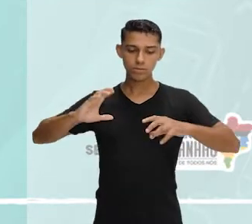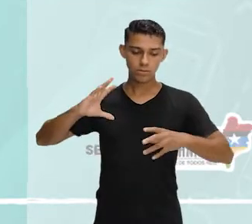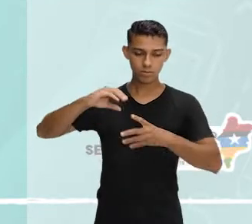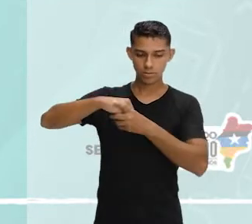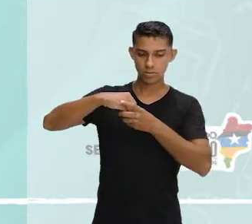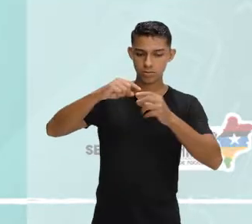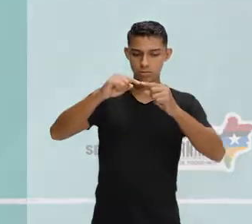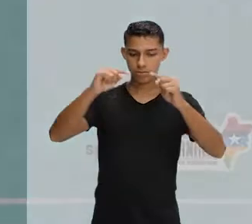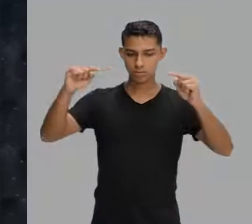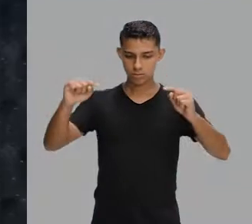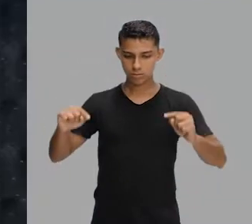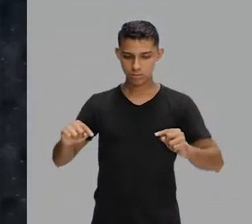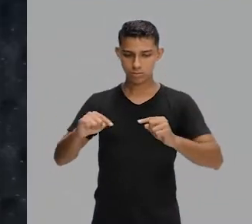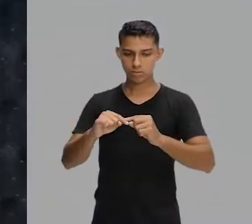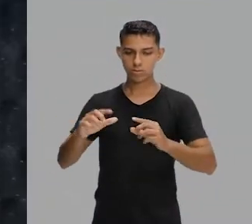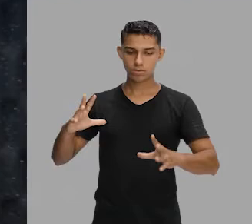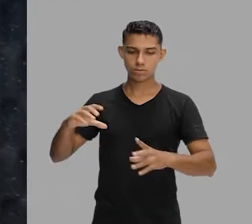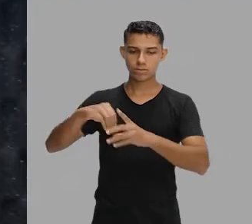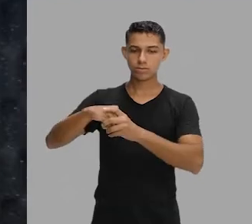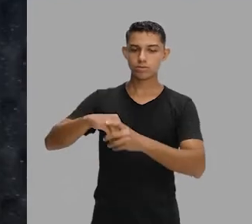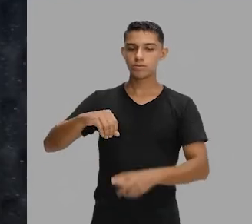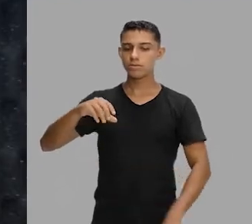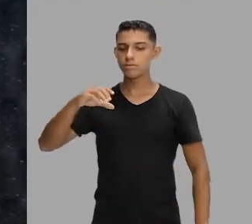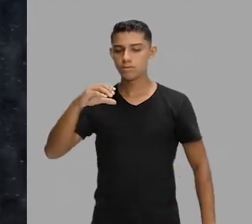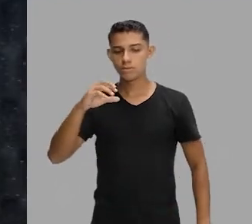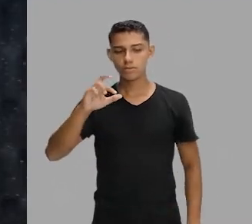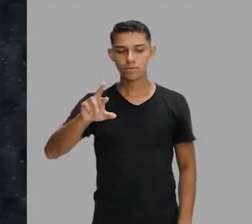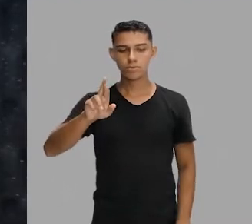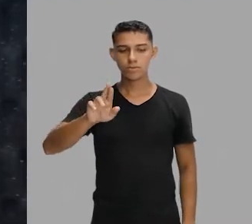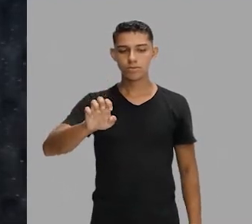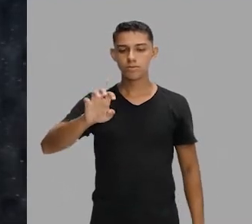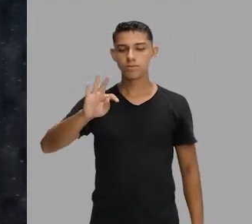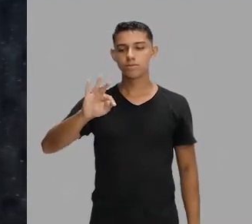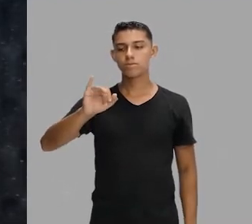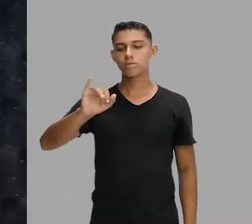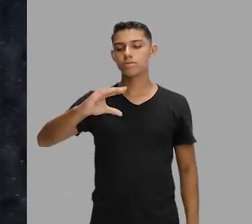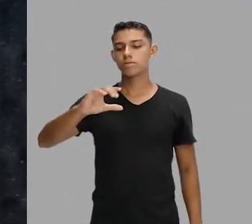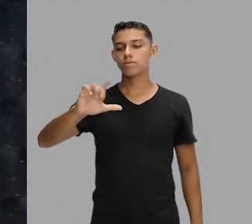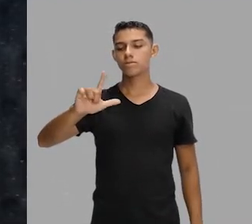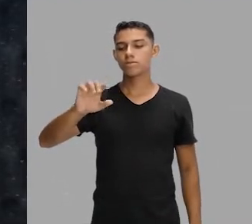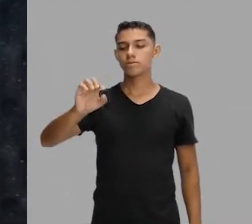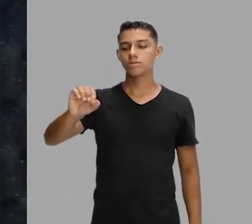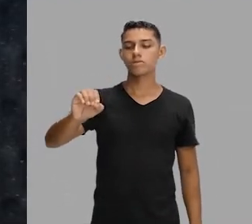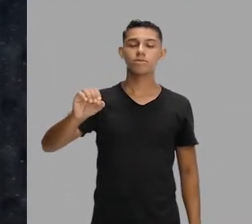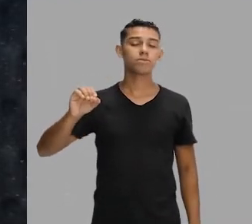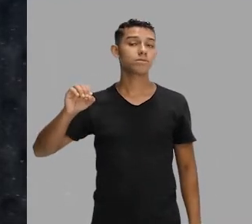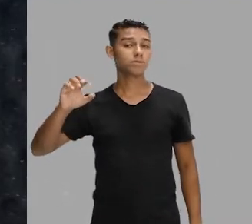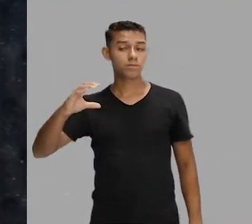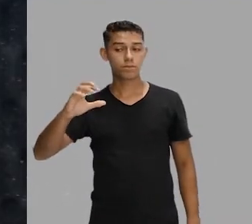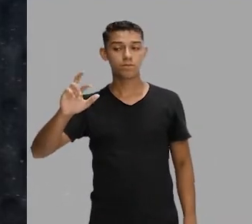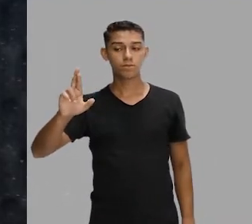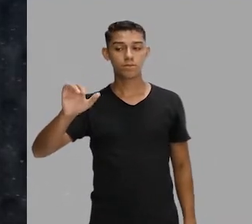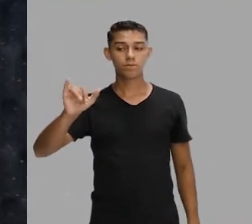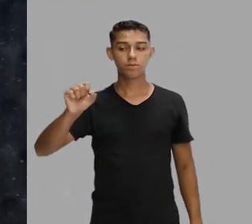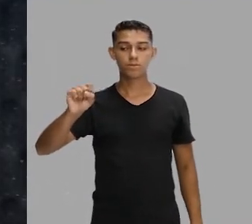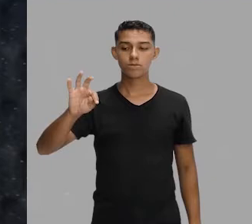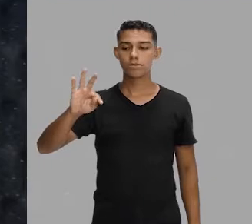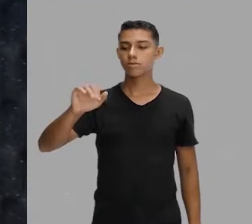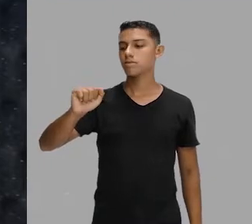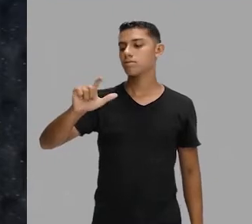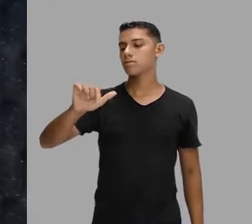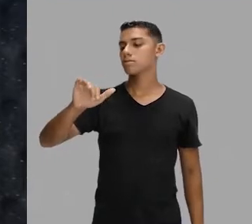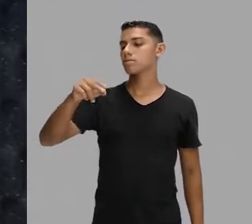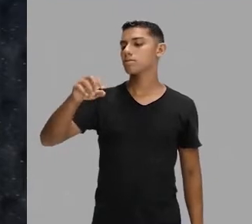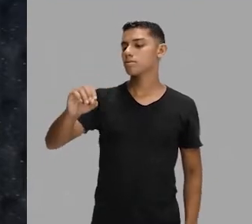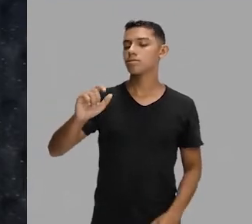daquele retículo cristalino, né? Daquela estrutura organizada dos metais.